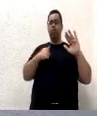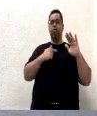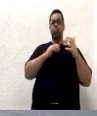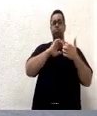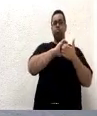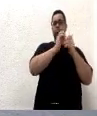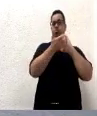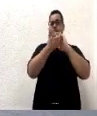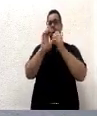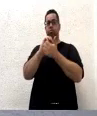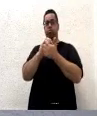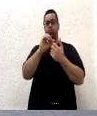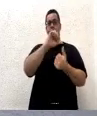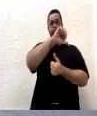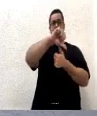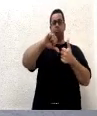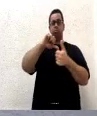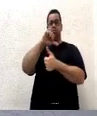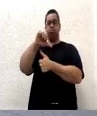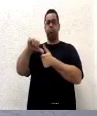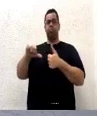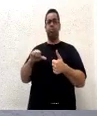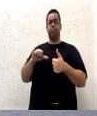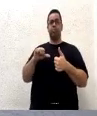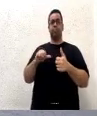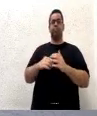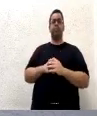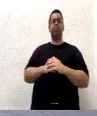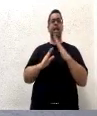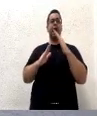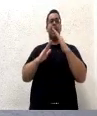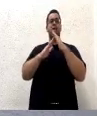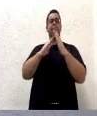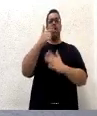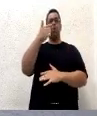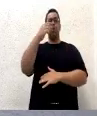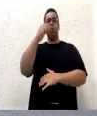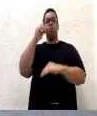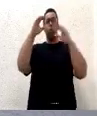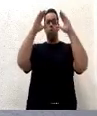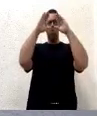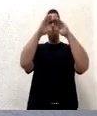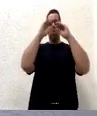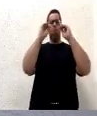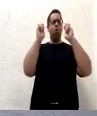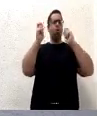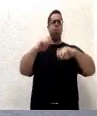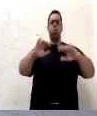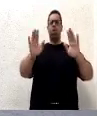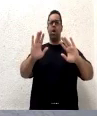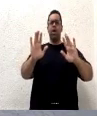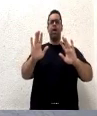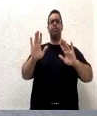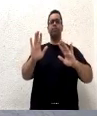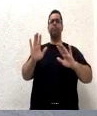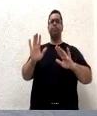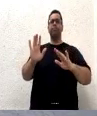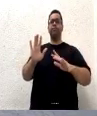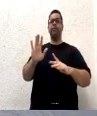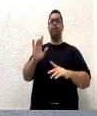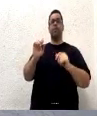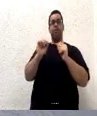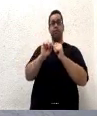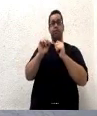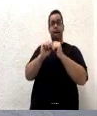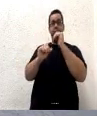Né? Até as 8 horas não é suficiente, vamos estender até as 22. E aí a gente vai, a cada passo, a gente